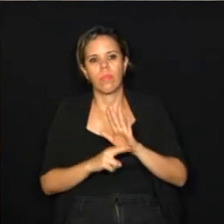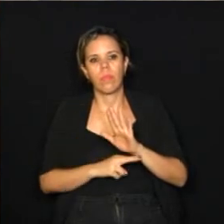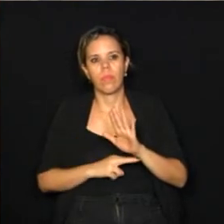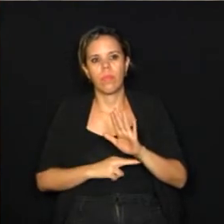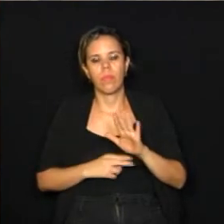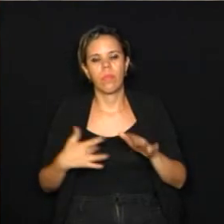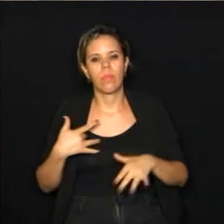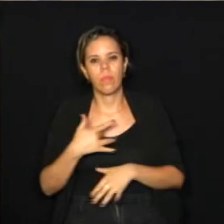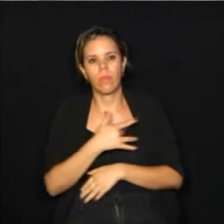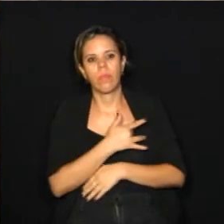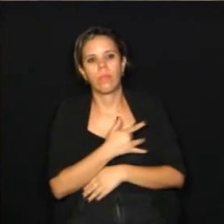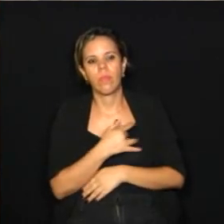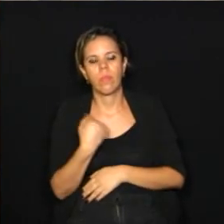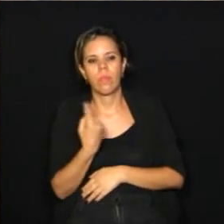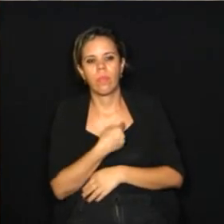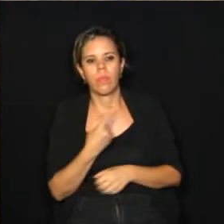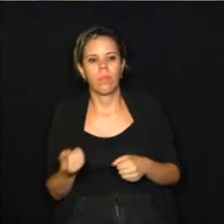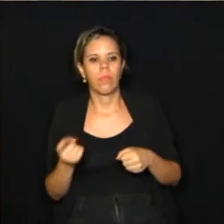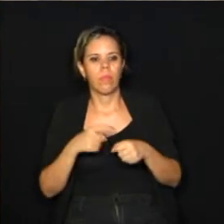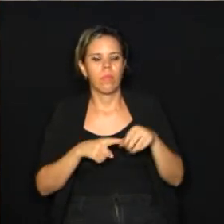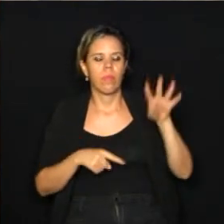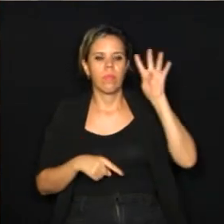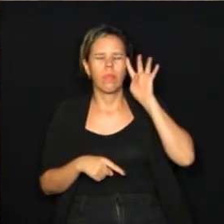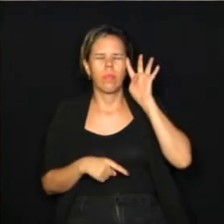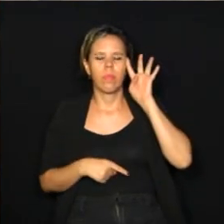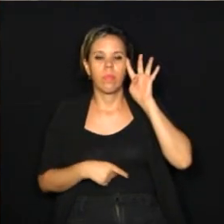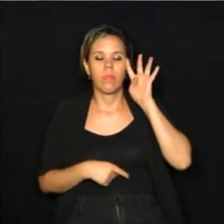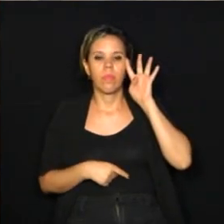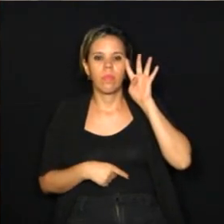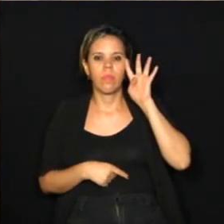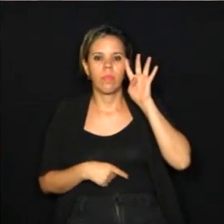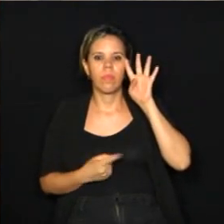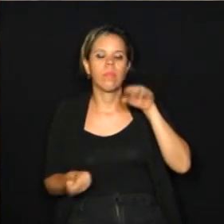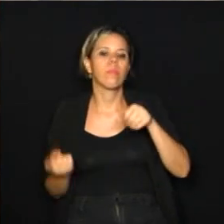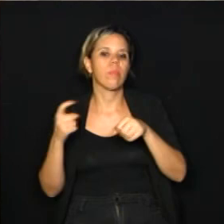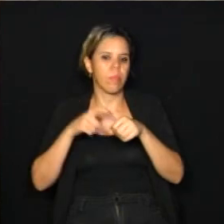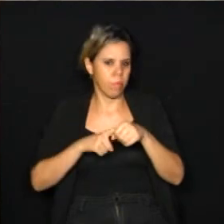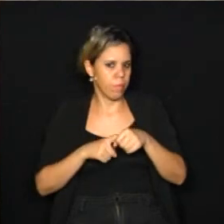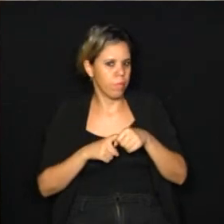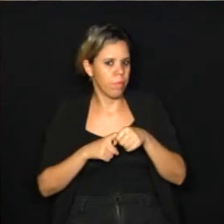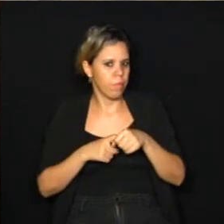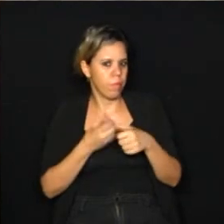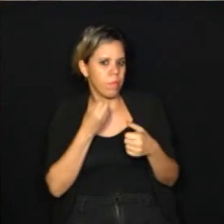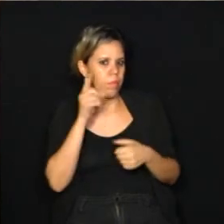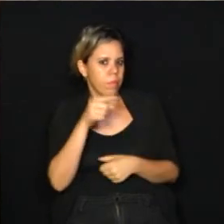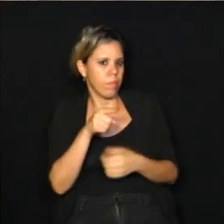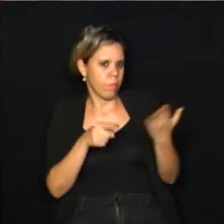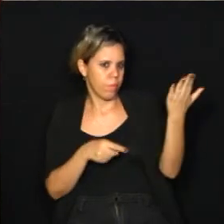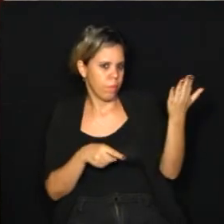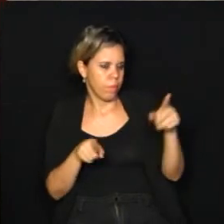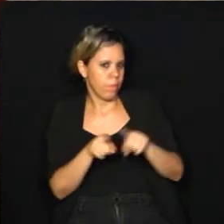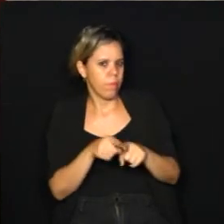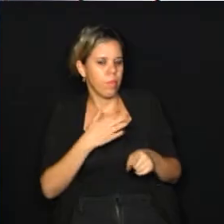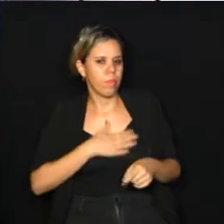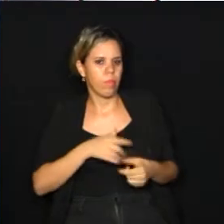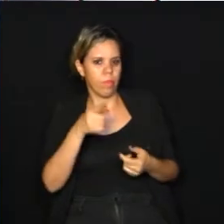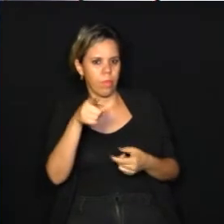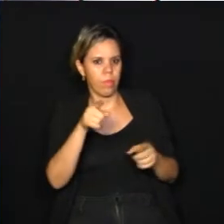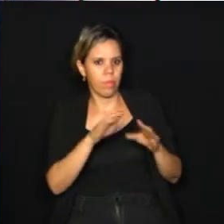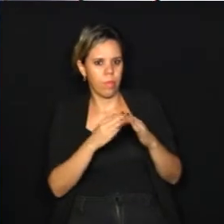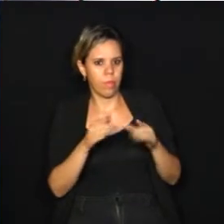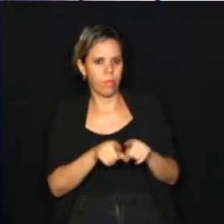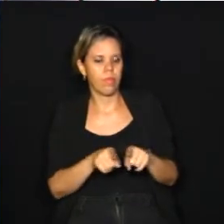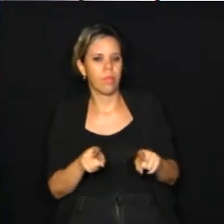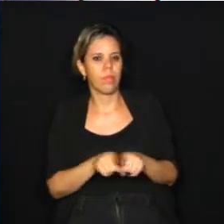de saúde e a gente retorna na quarta-feira. A gente retorna na quarta-feira. Um bom feriado para você também, um bom descanso e para você de casa